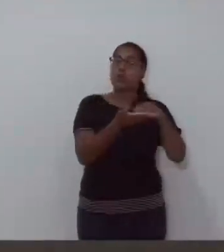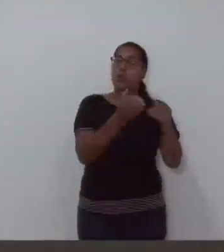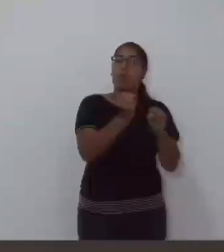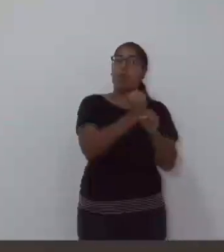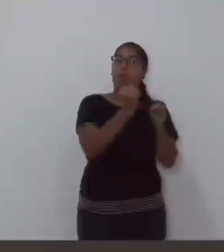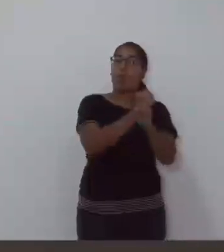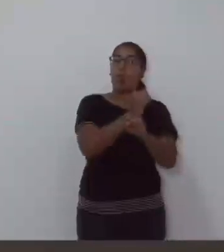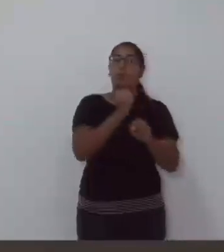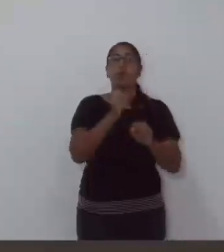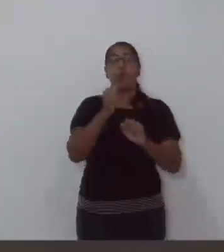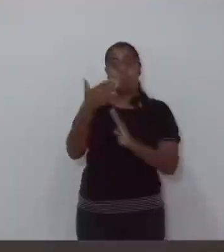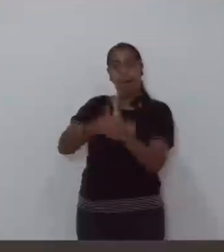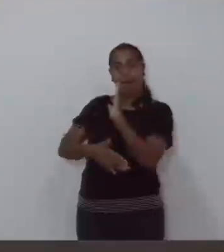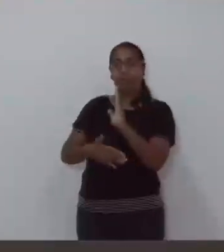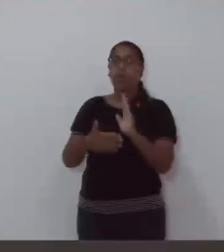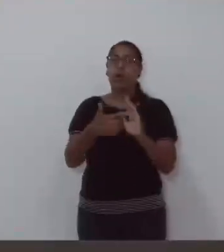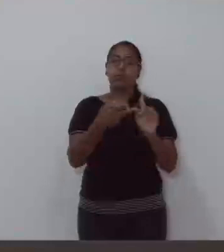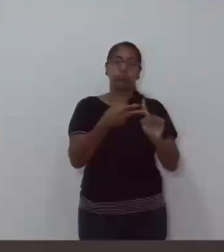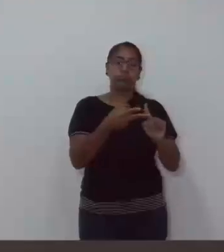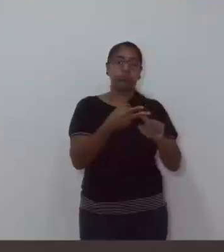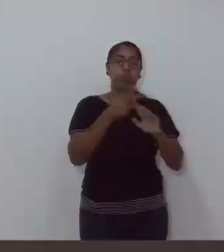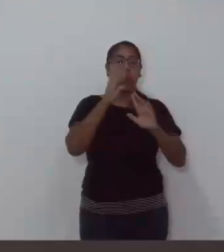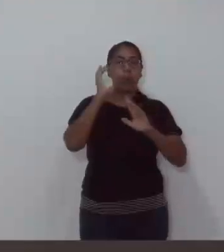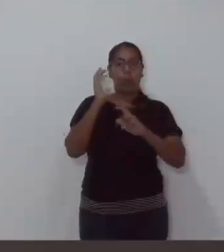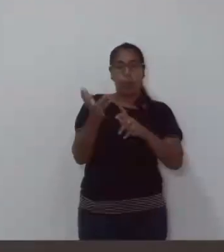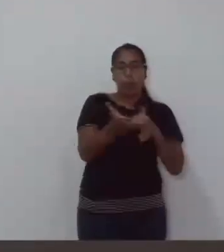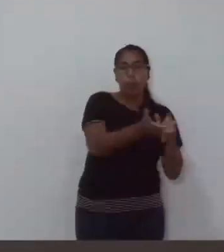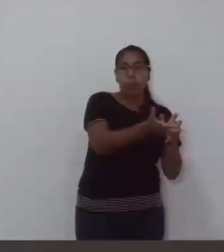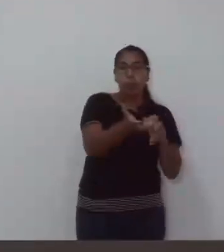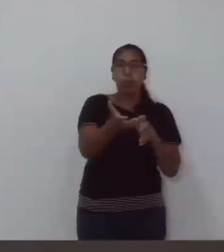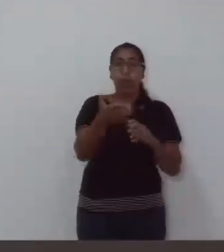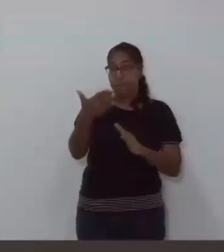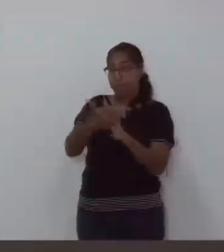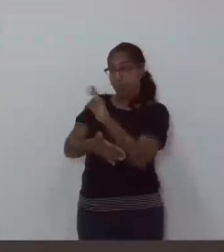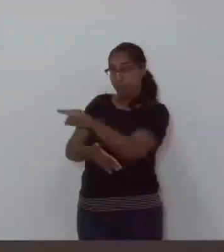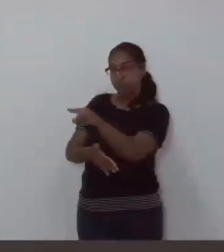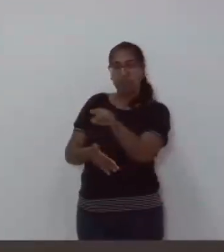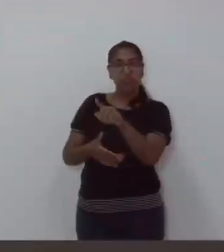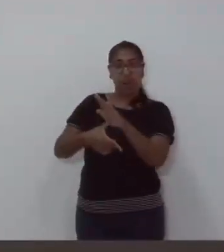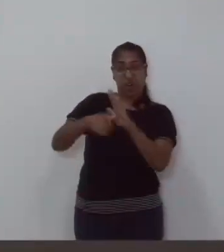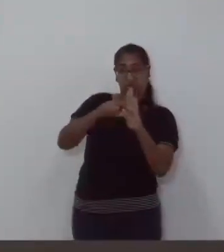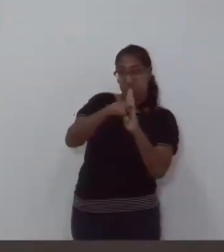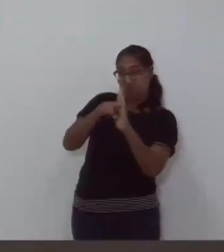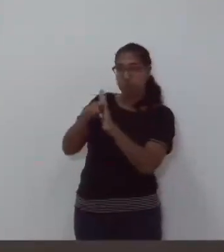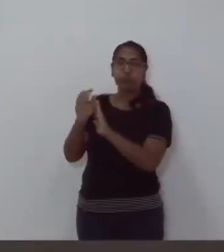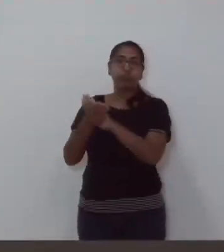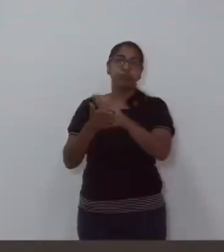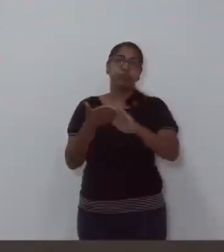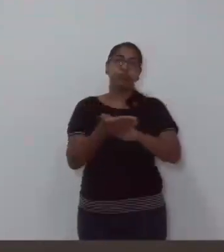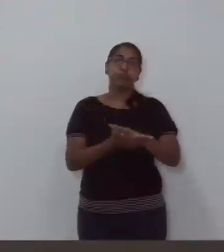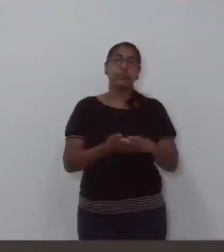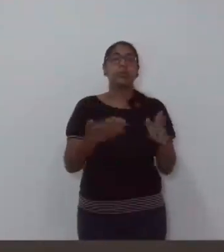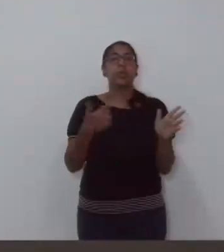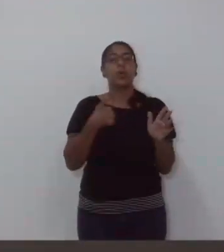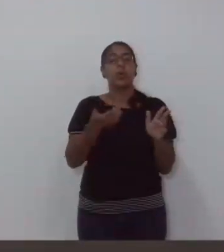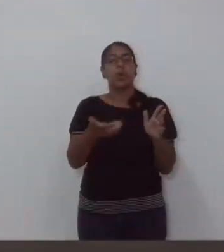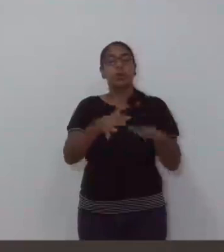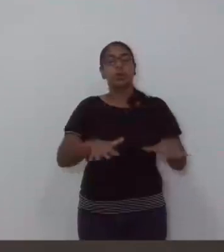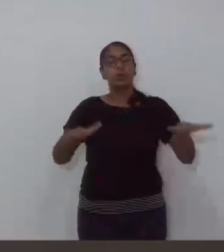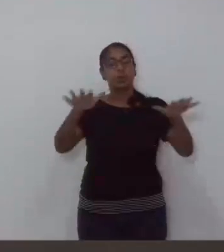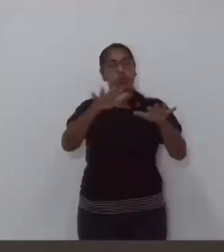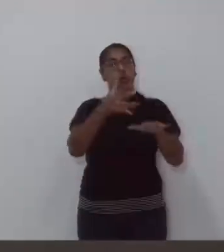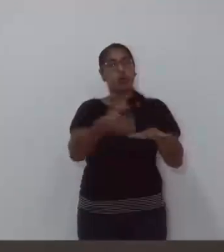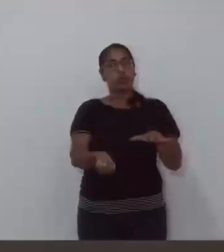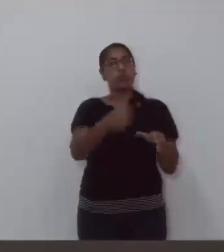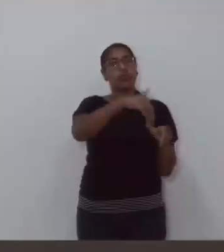Obras, nem do Corpo de Bombeiro. Então, quero deixar todos cientes que eu gostaria da aprovação desse requerimento para